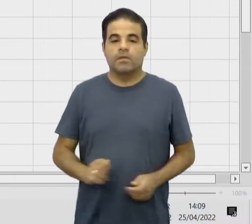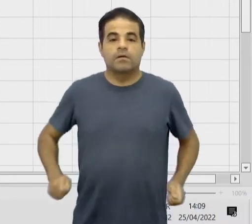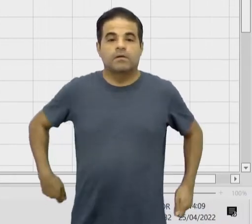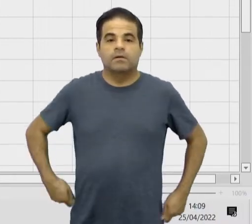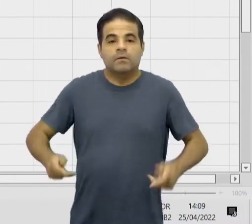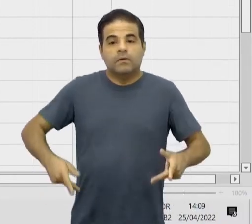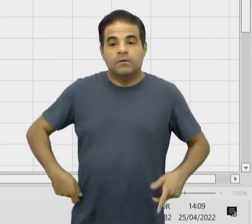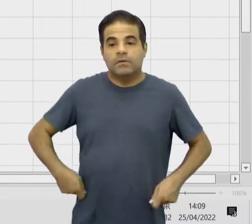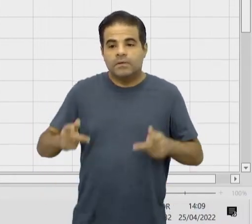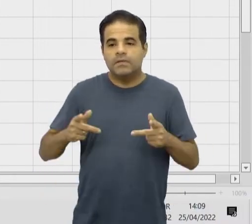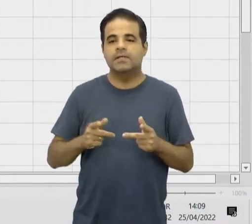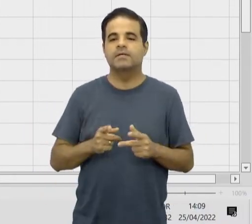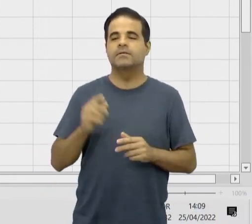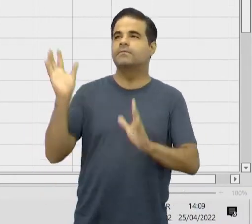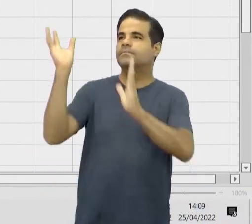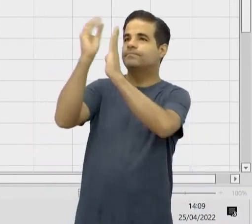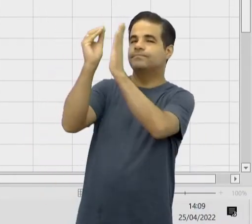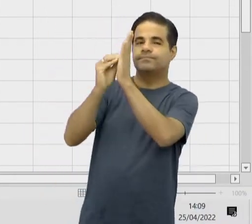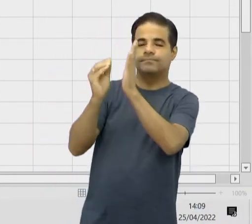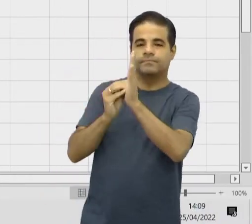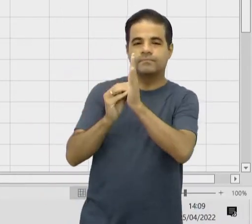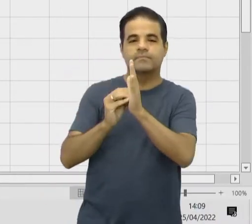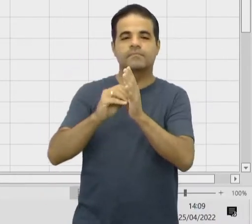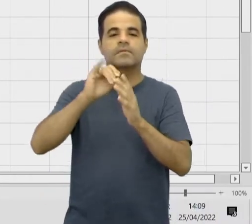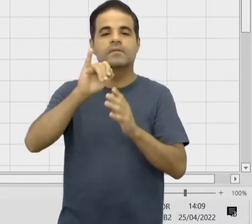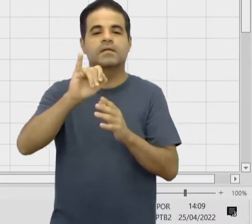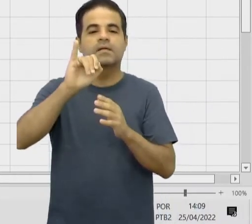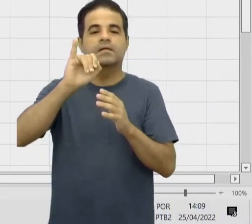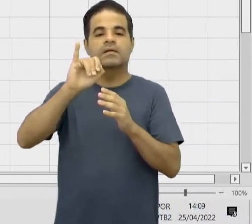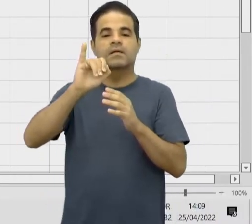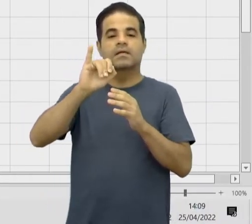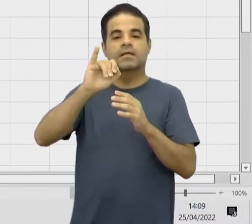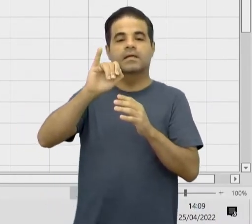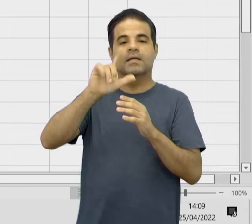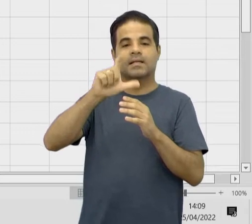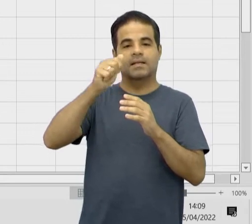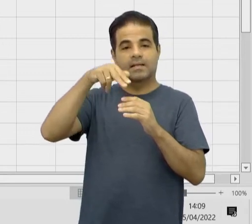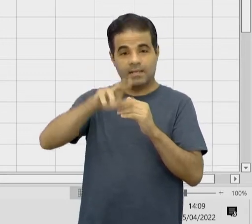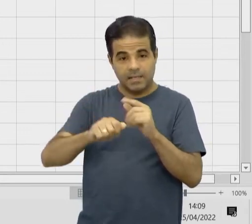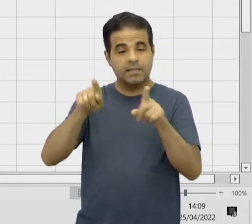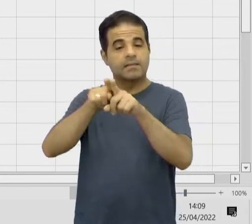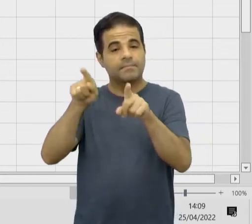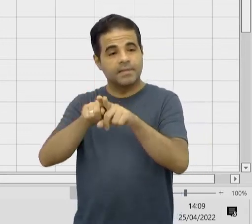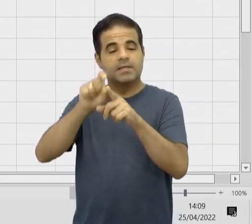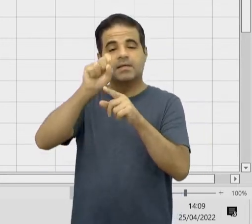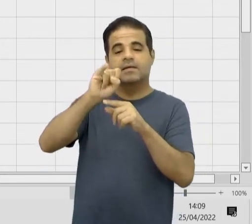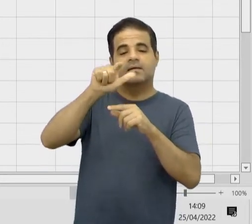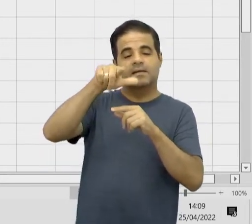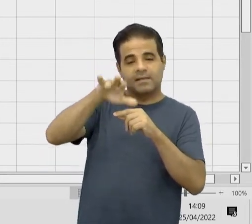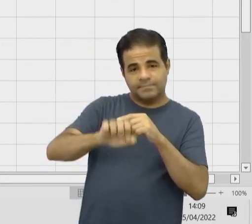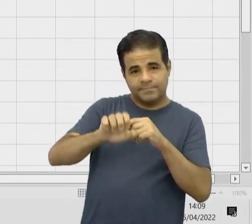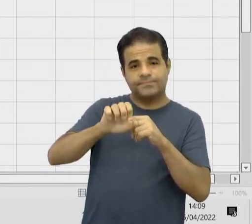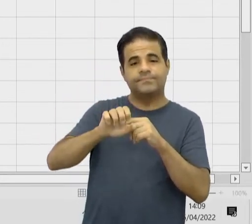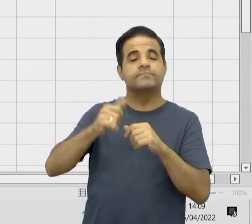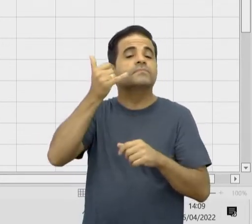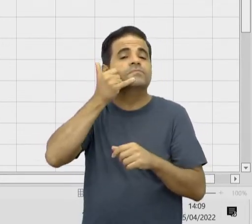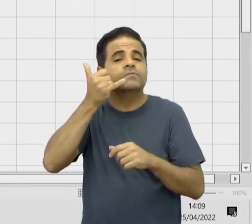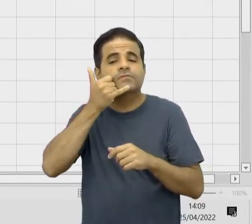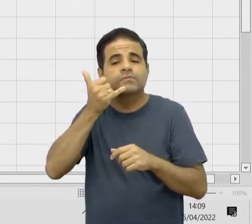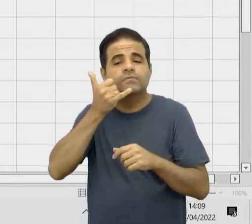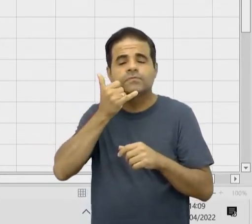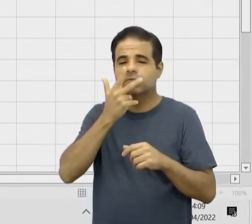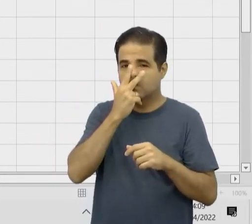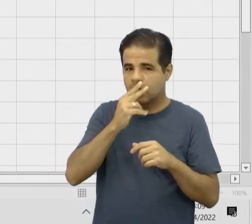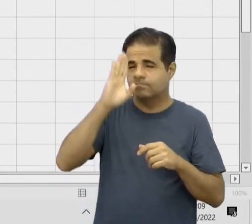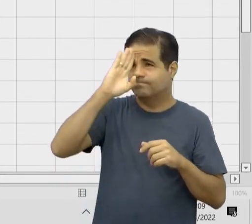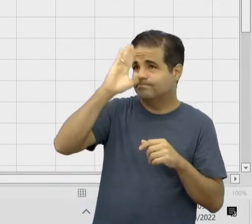Aí. Então, aí as despesas da Ilana e as despesas da Silene. Vamos lá, Silene. Telefone, né? Que eu acho que é